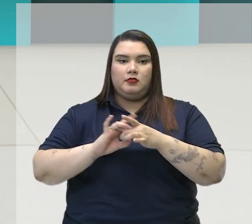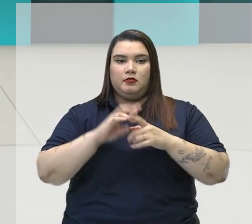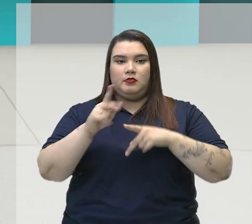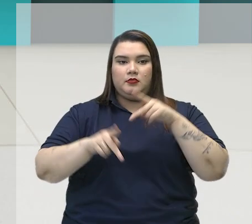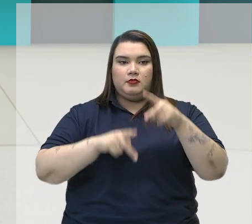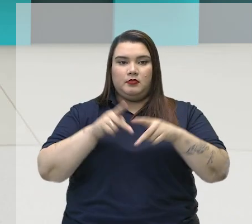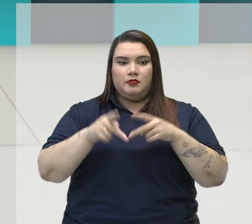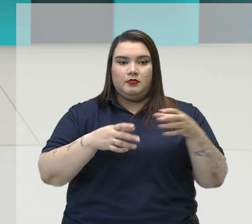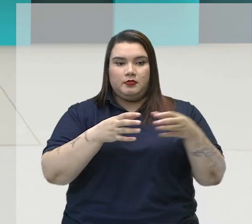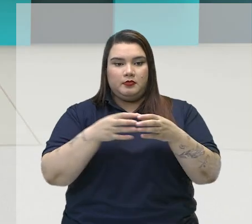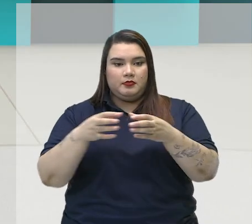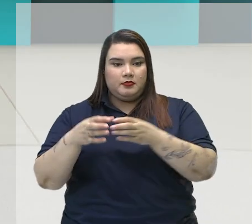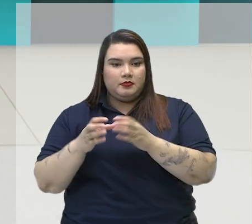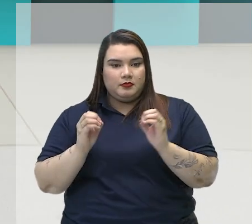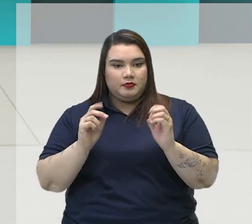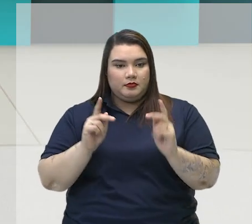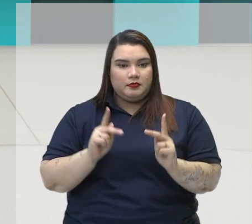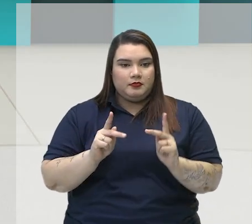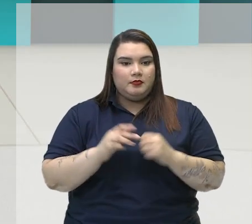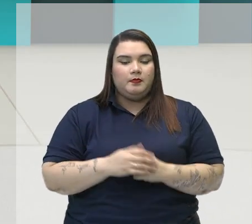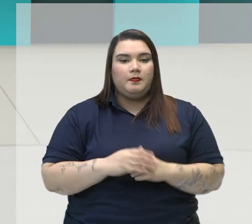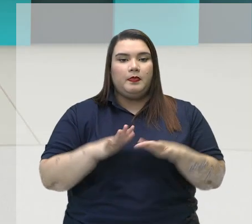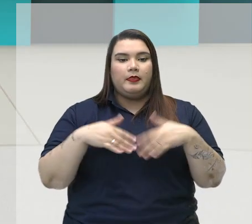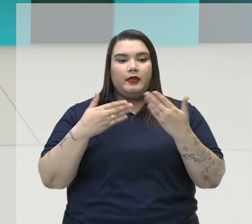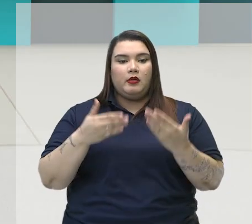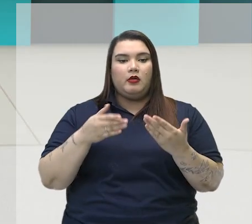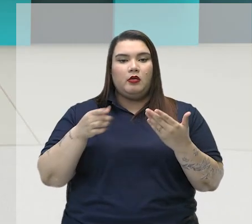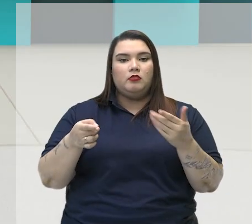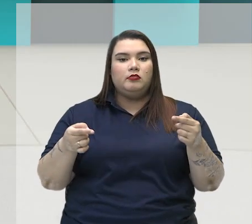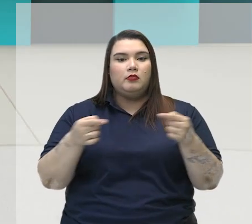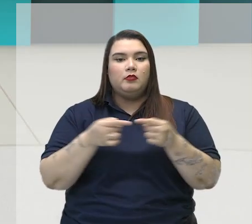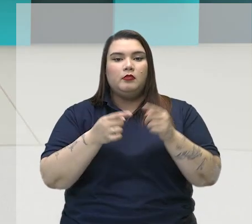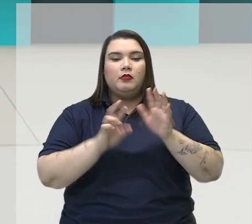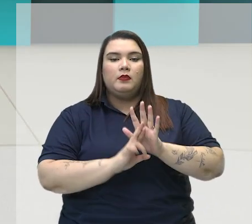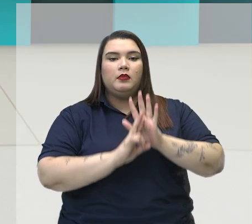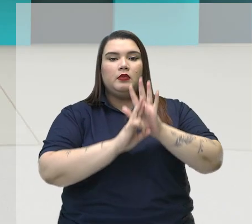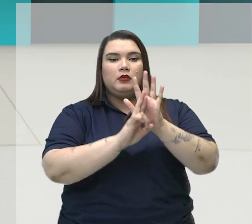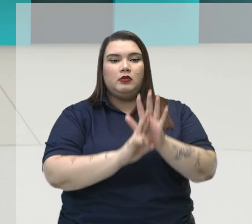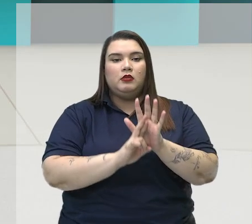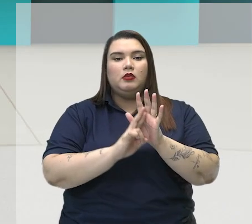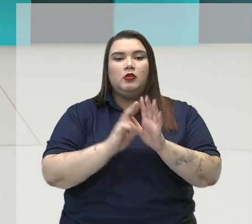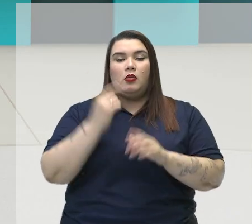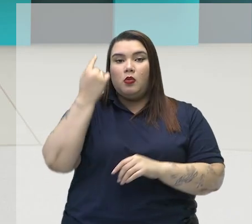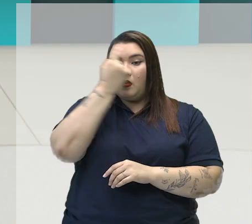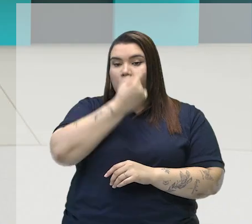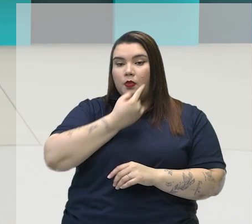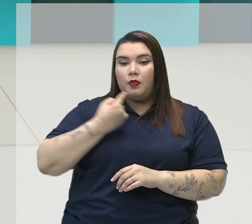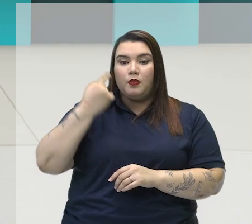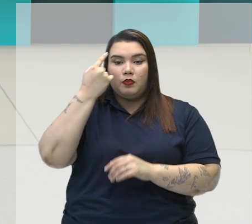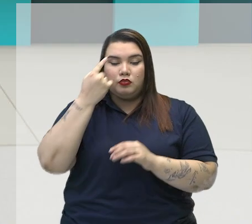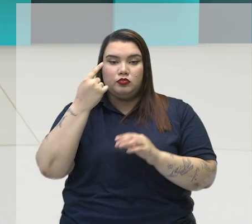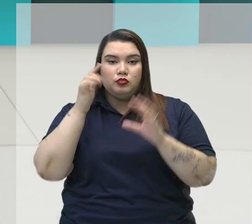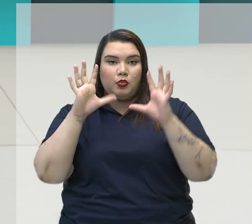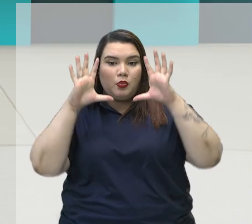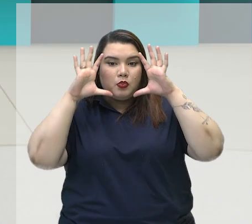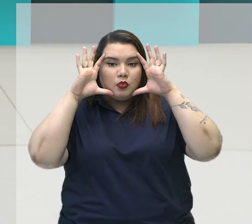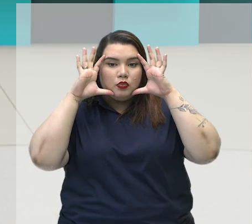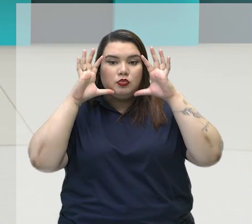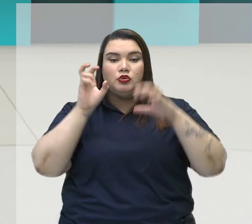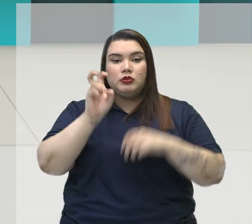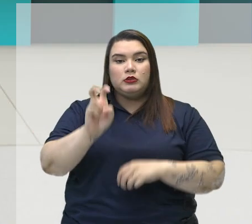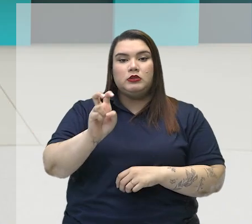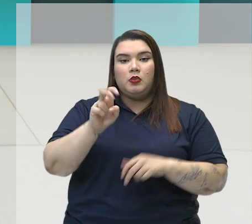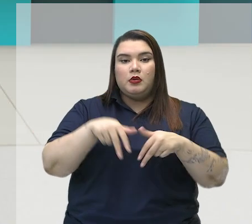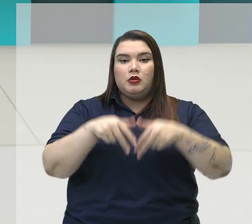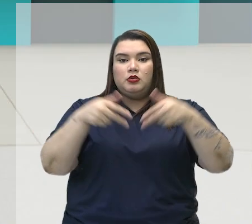paz e união entre os povos, certo? Então, o mural, ele retrata os rostos de 5